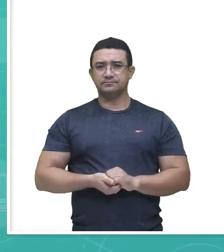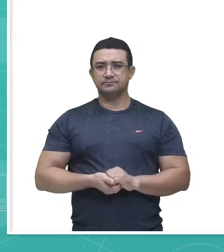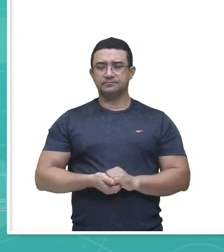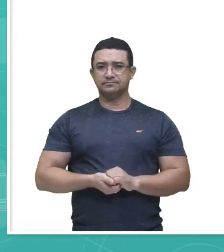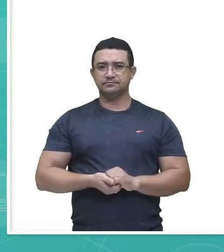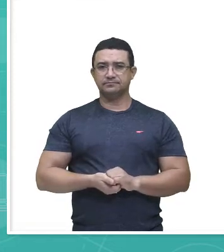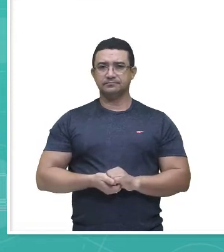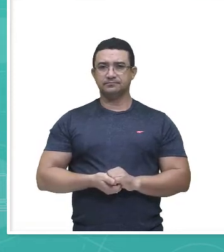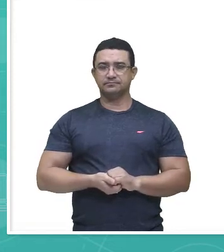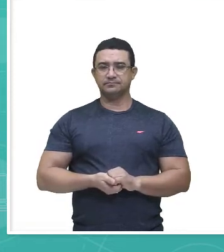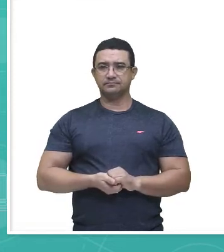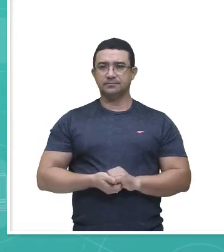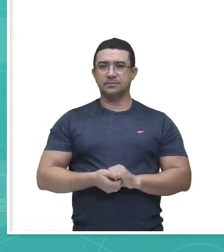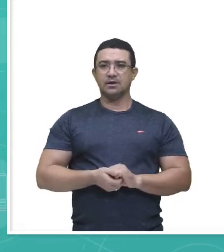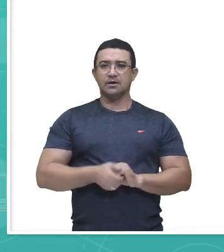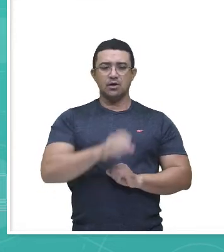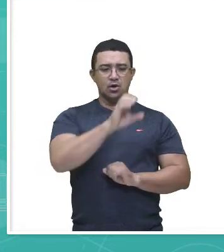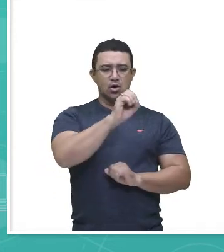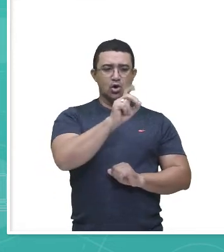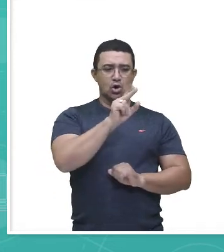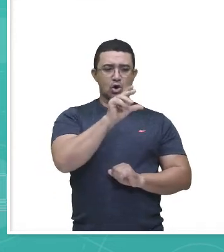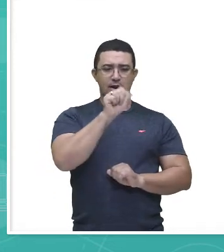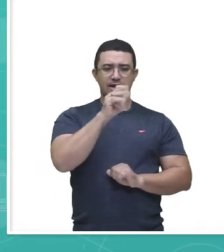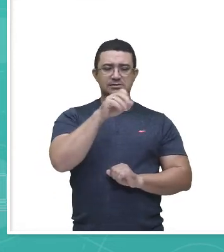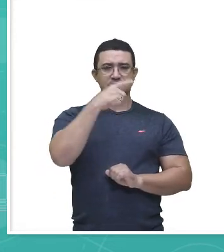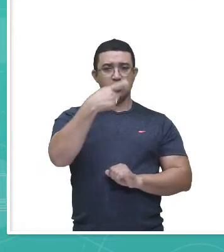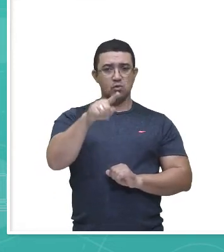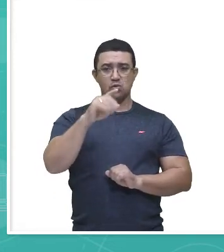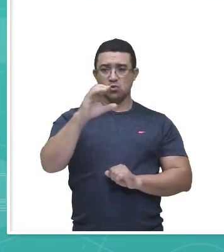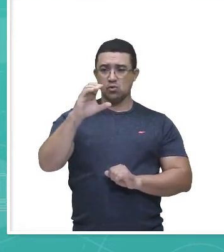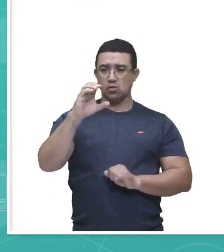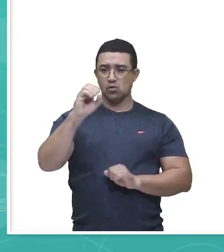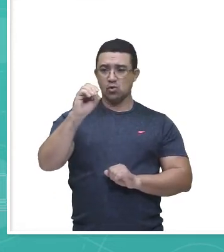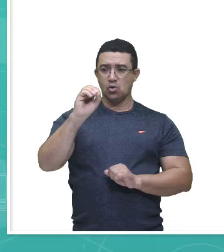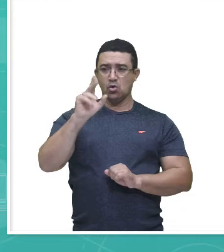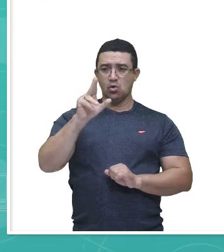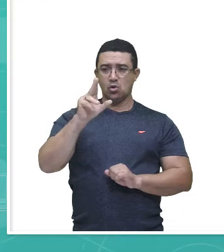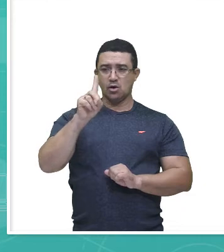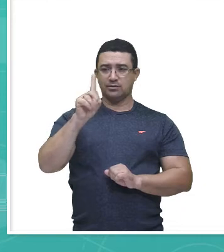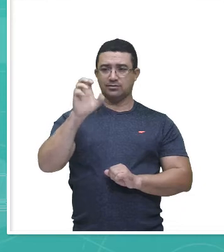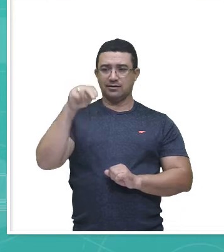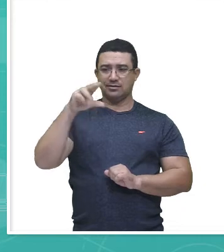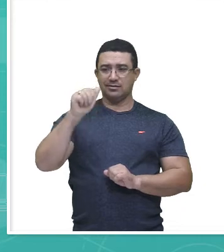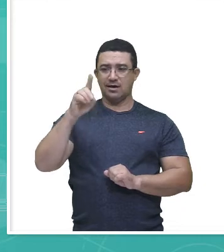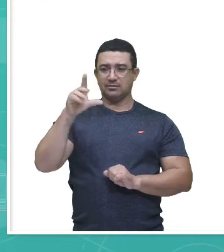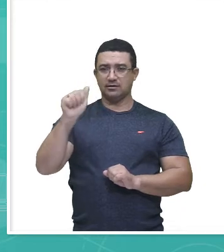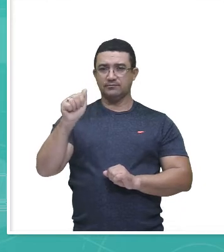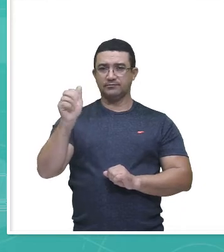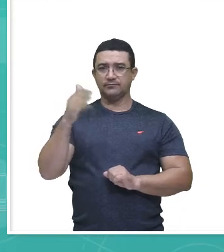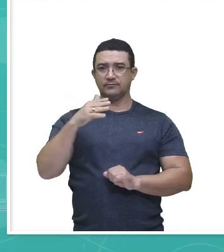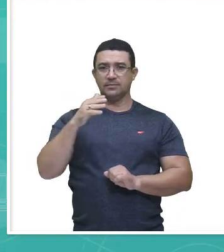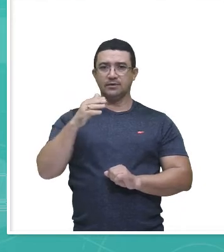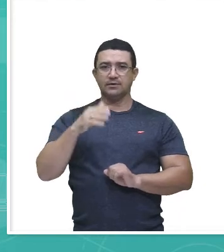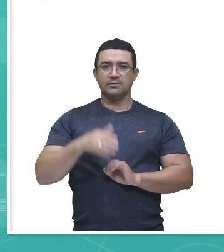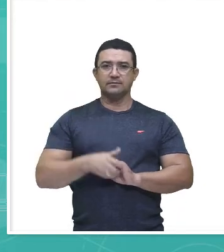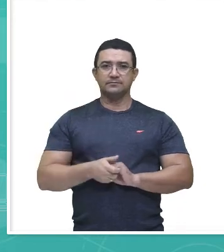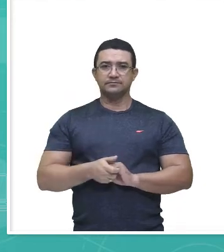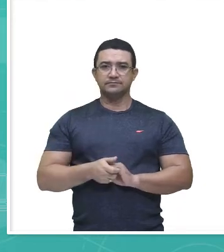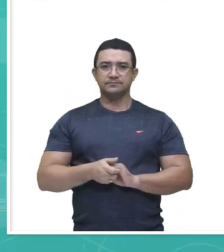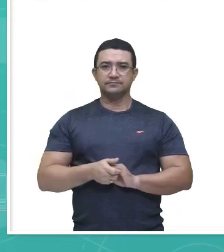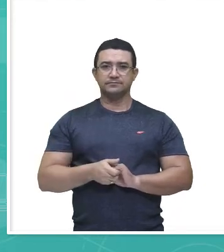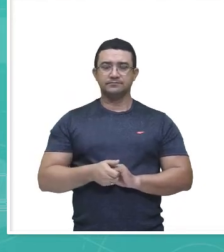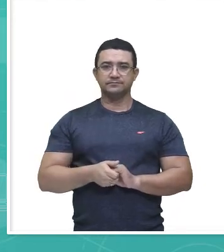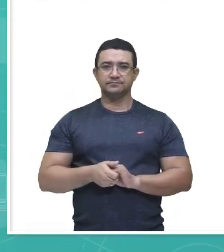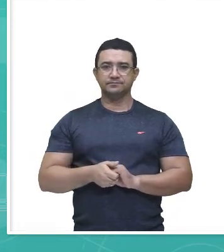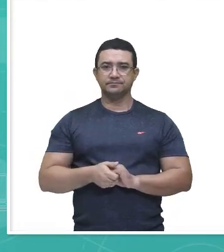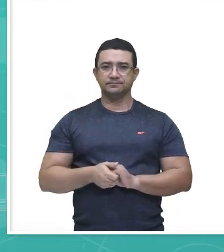Oração coordenada assindética. Nós não temos, mesmo porque não iremos começar com a